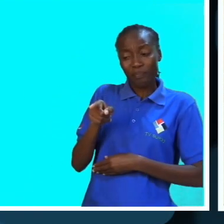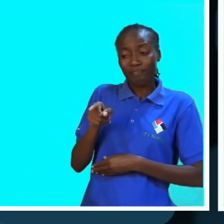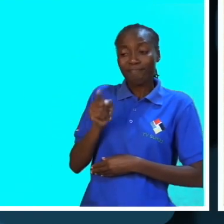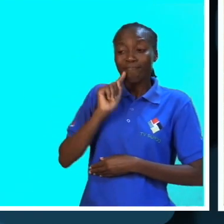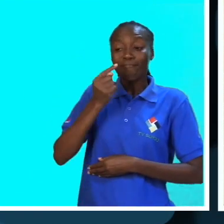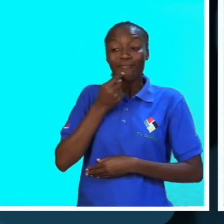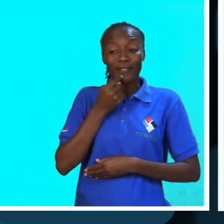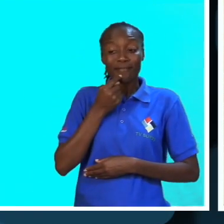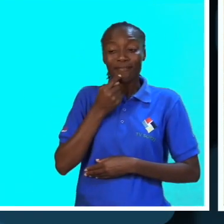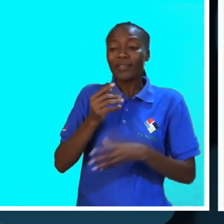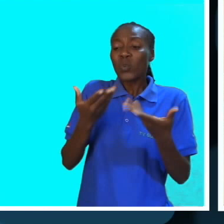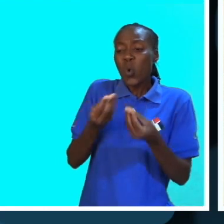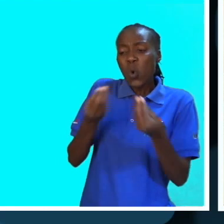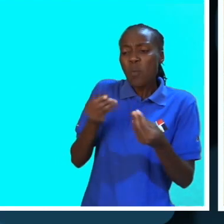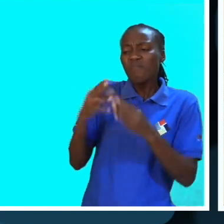nível da banda?